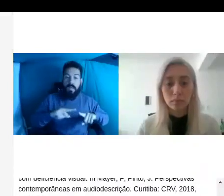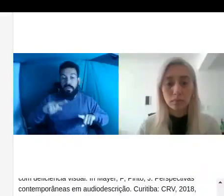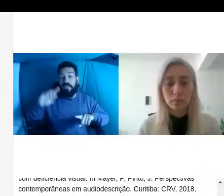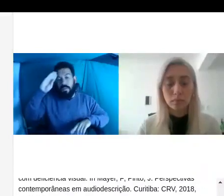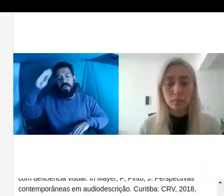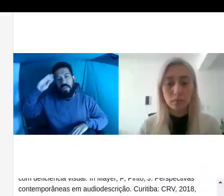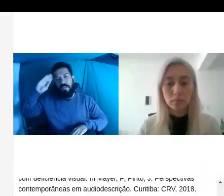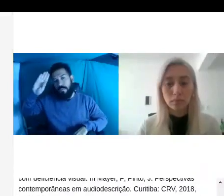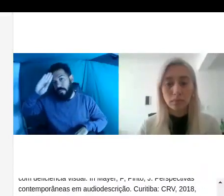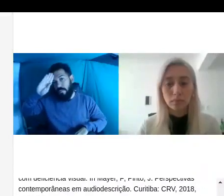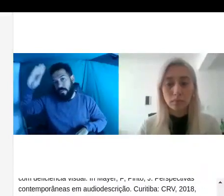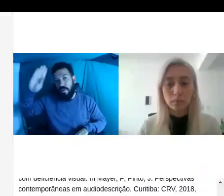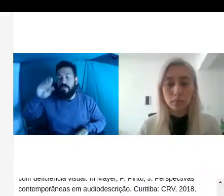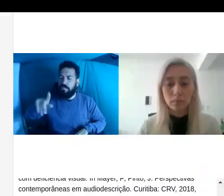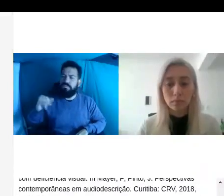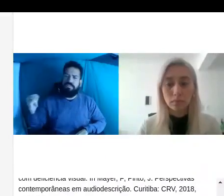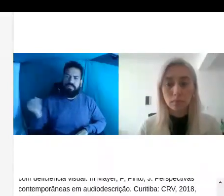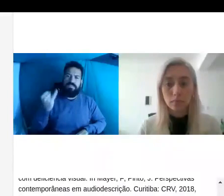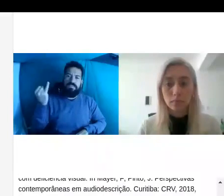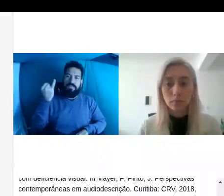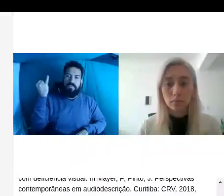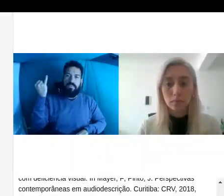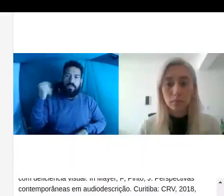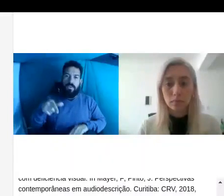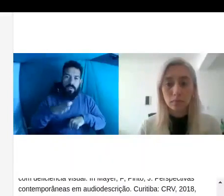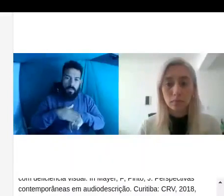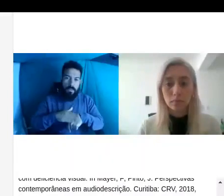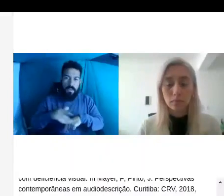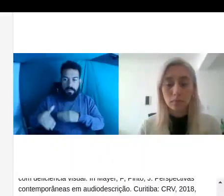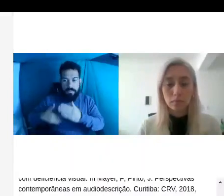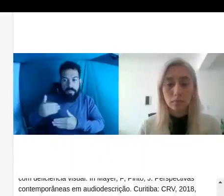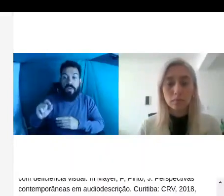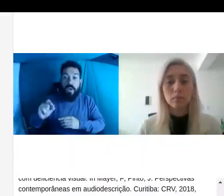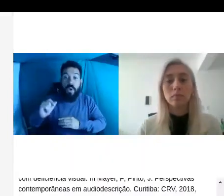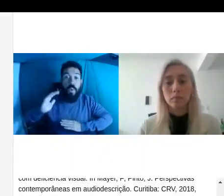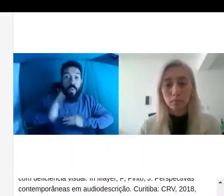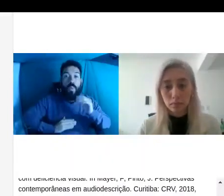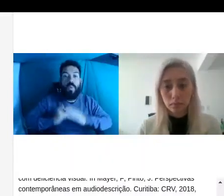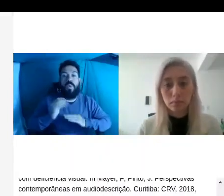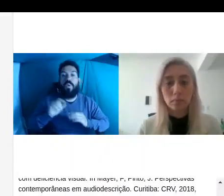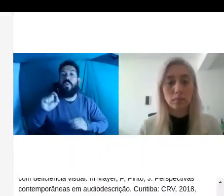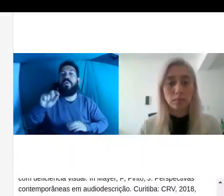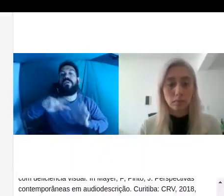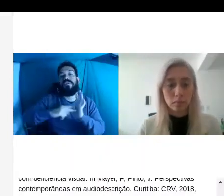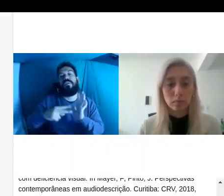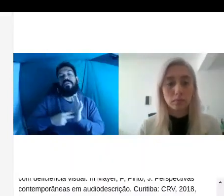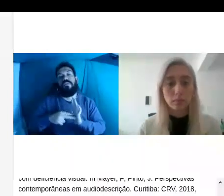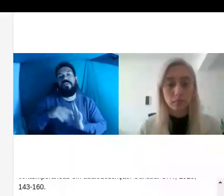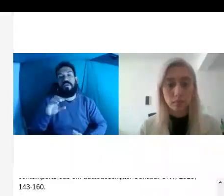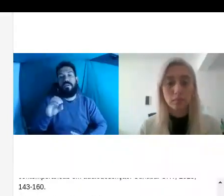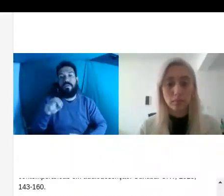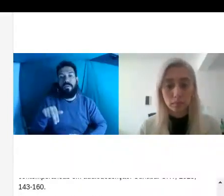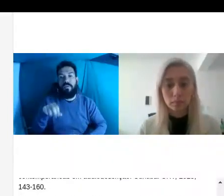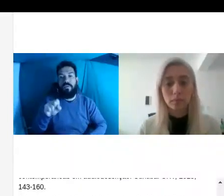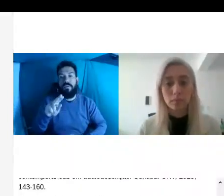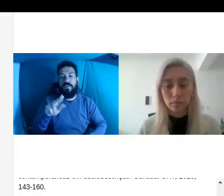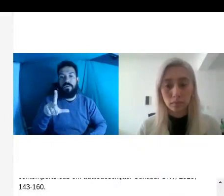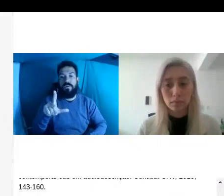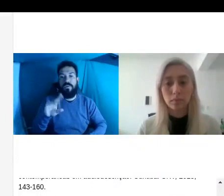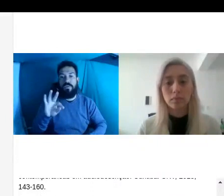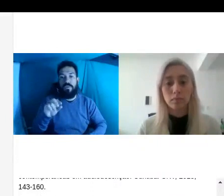são muito importante nesse processo de construção do que é a consultoria, que ela não é intuitiva, mas que ela é